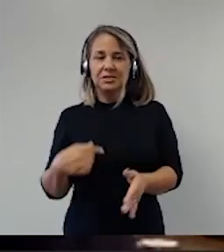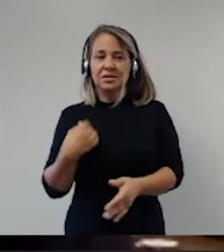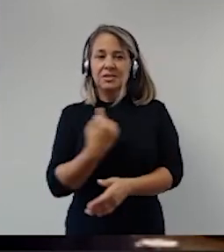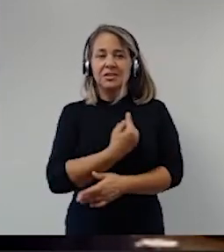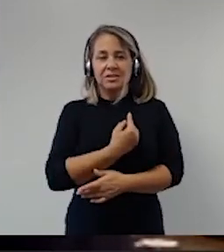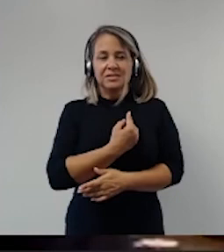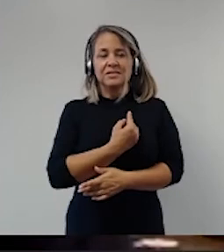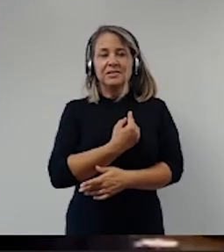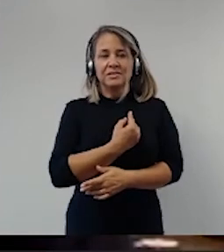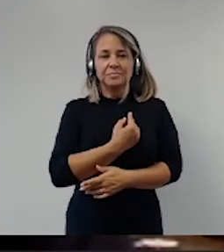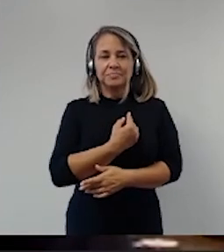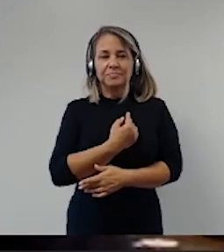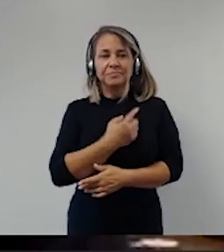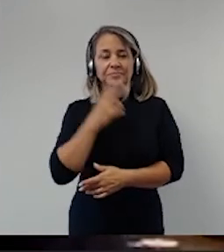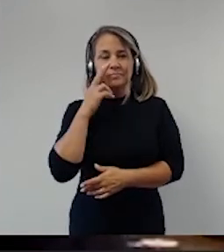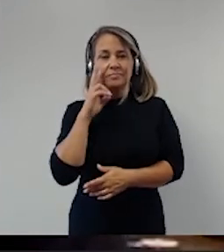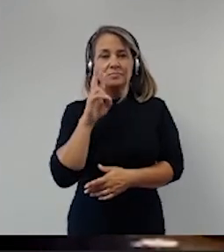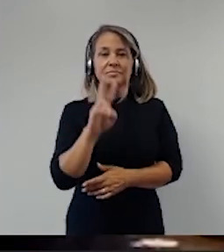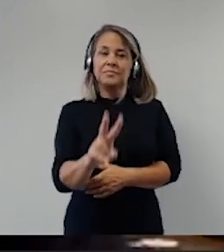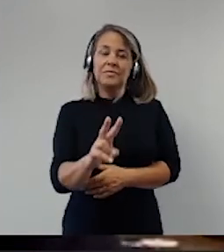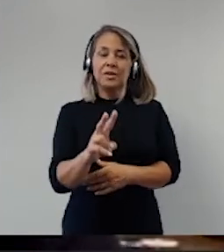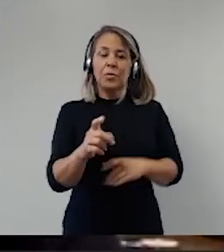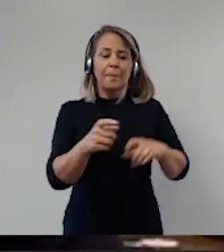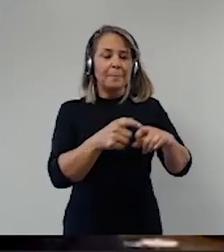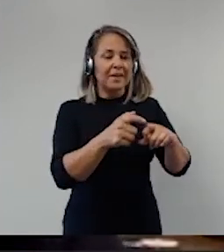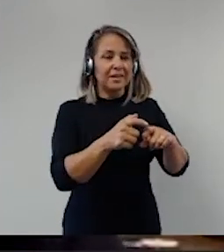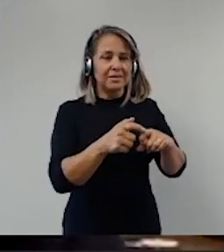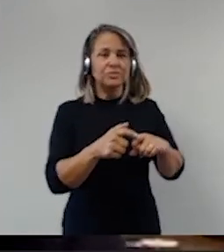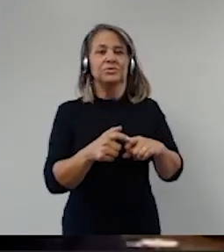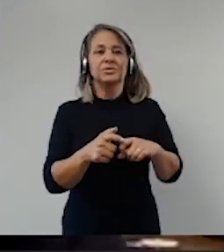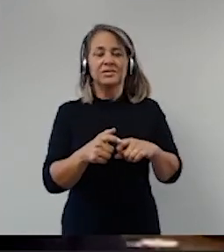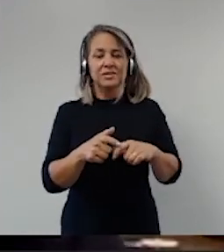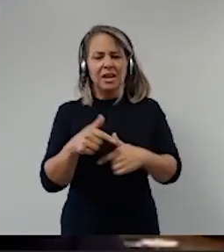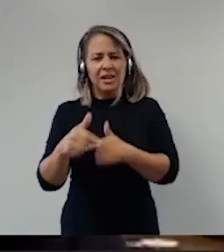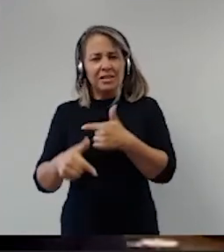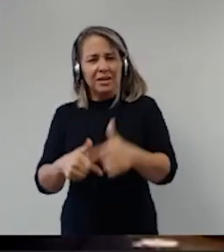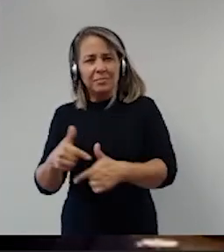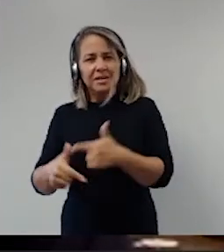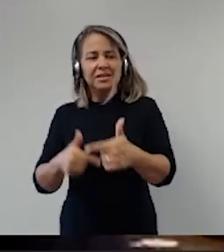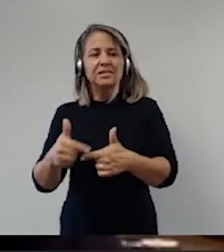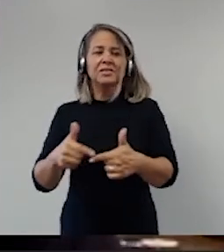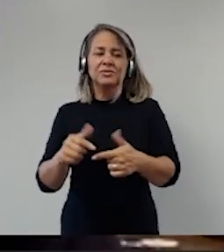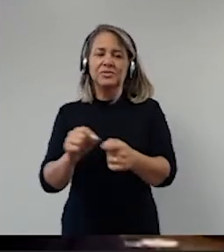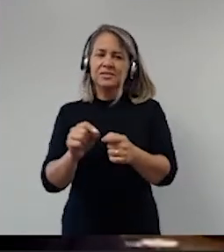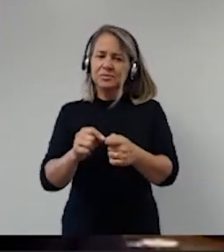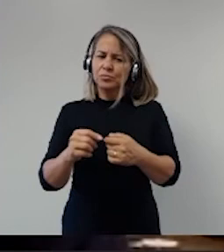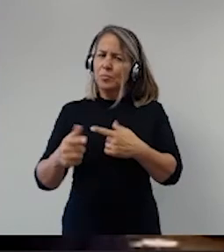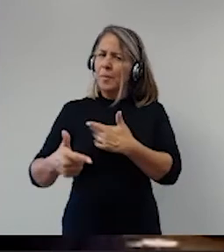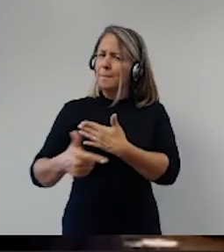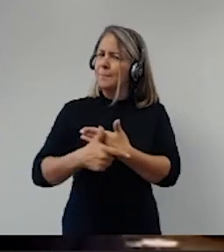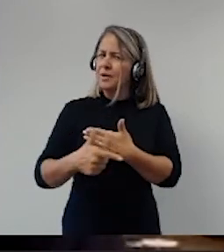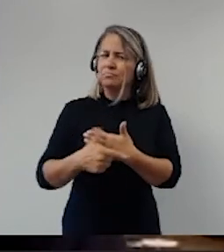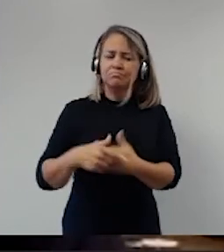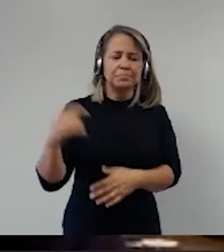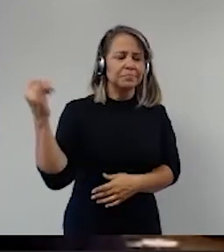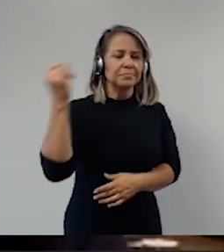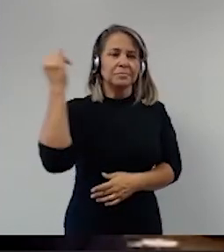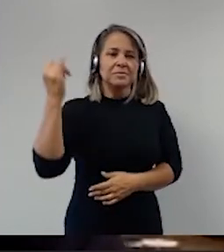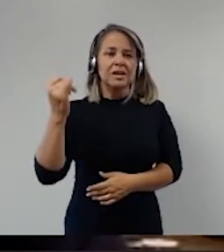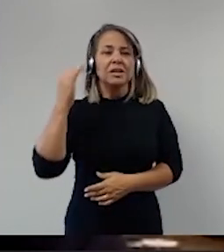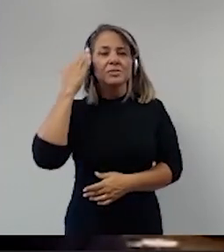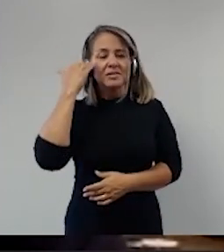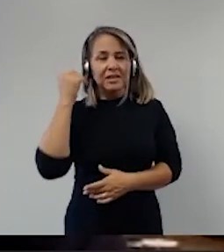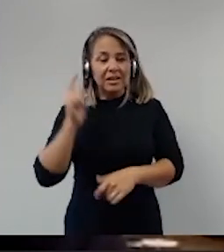nós estamos vendo aí os médicos exercendo um papel de grande importância, tenho certeza que, num momento